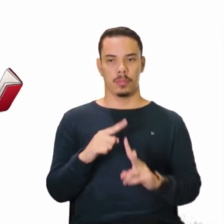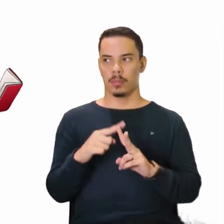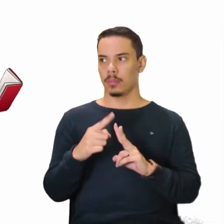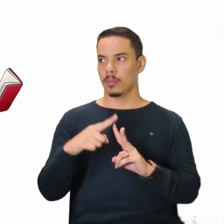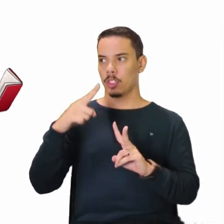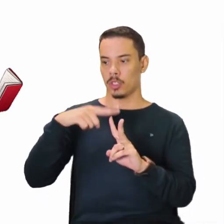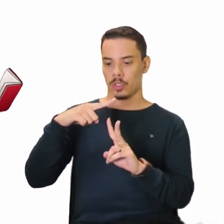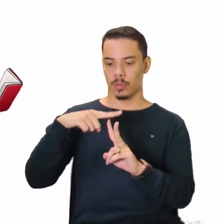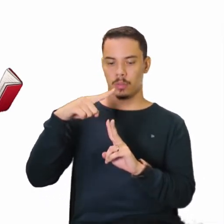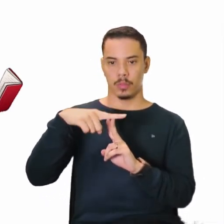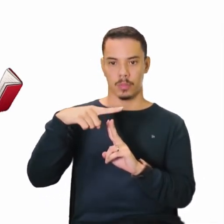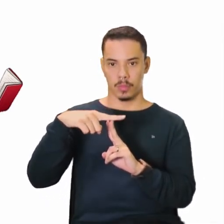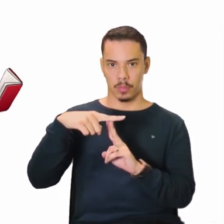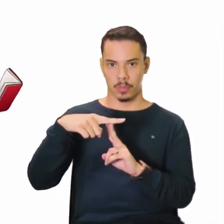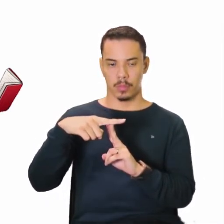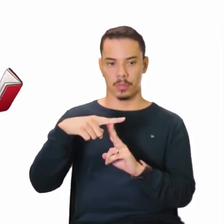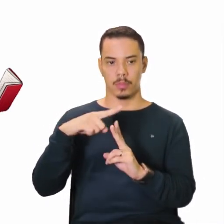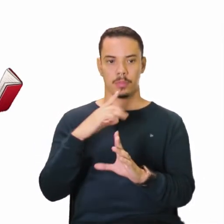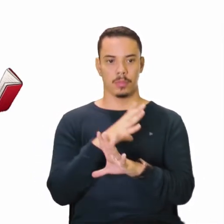tipos. Conjunção